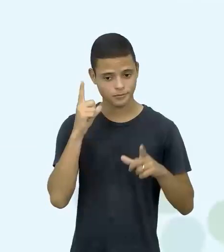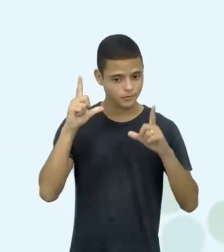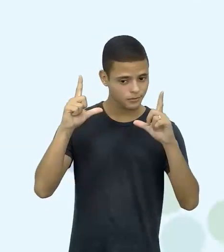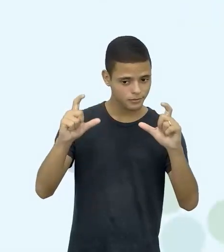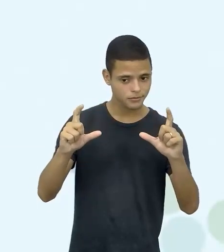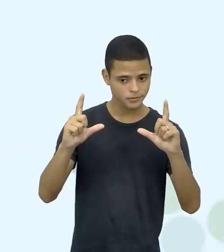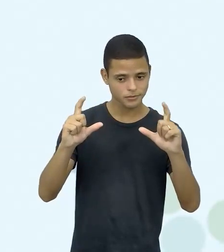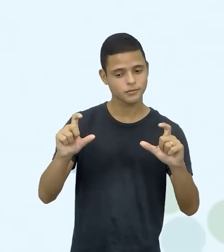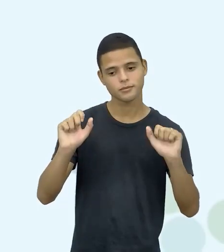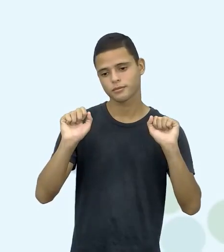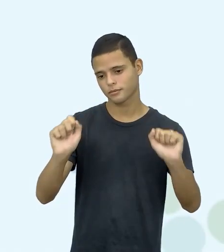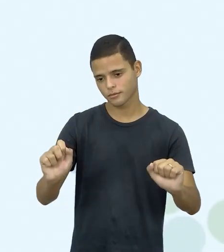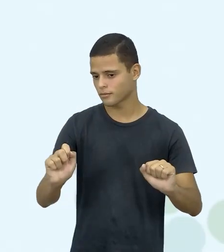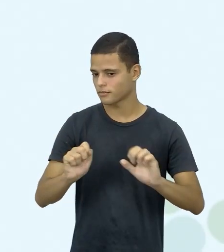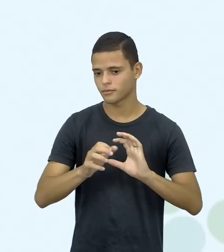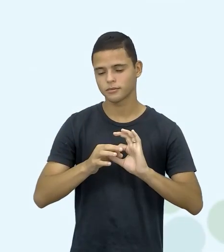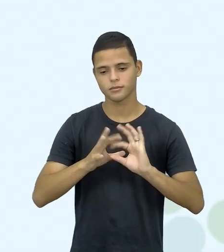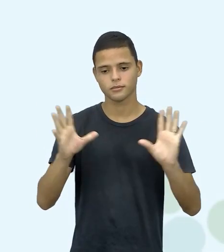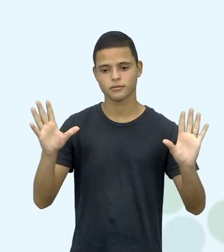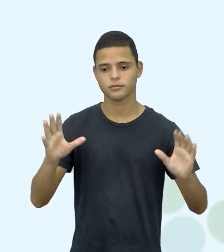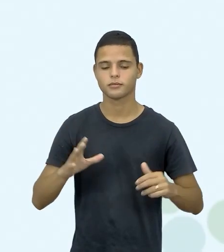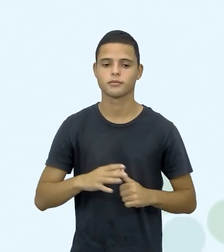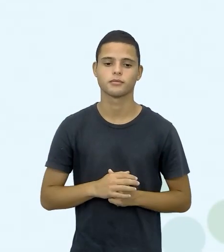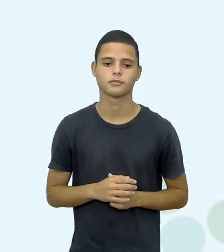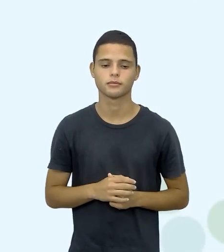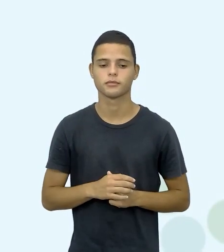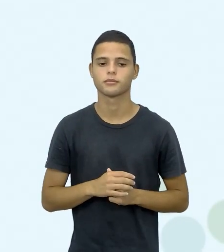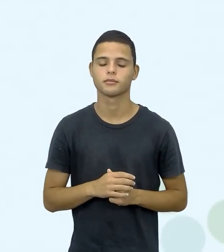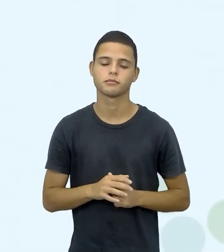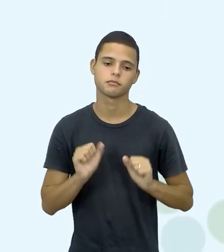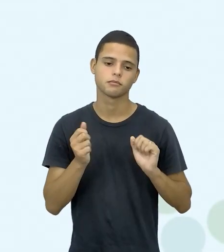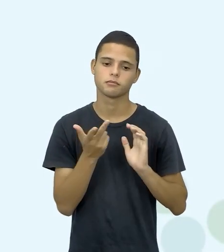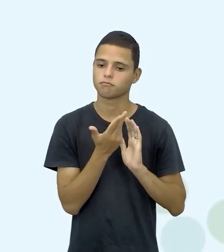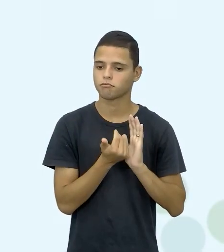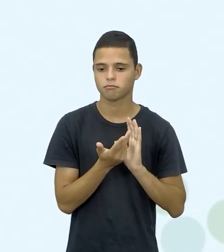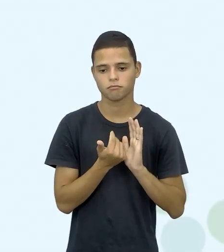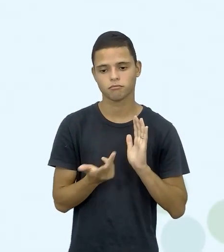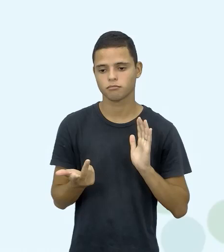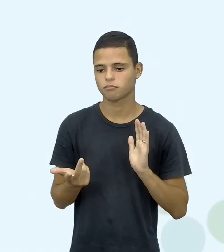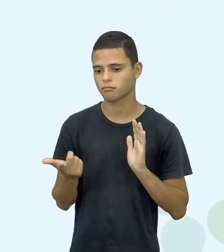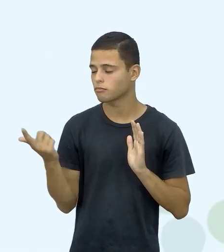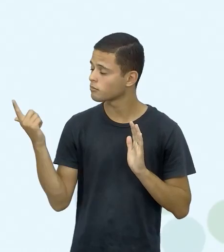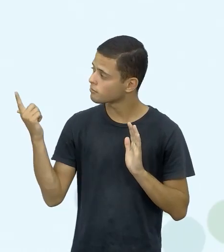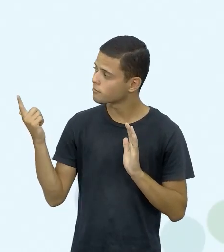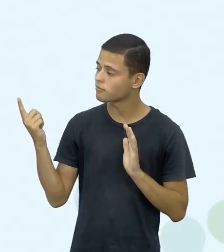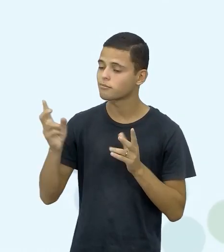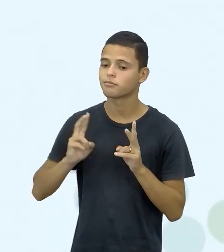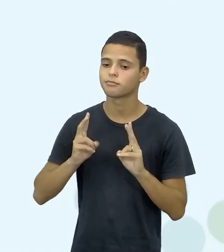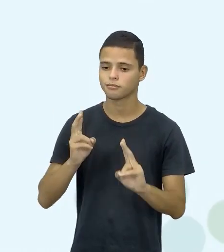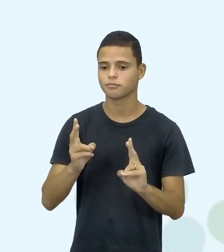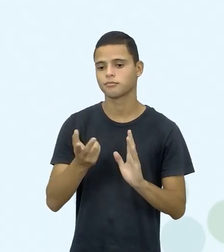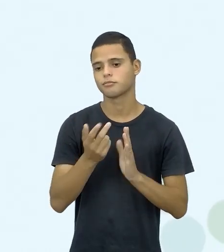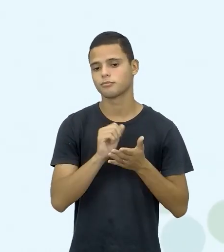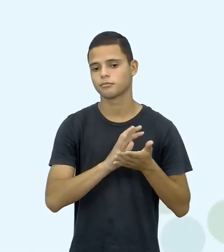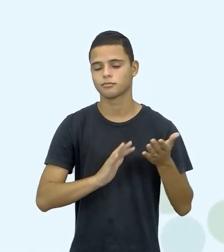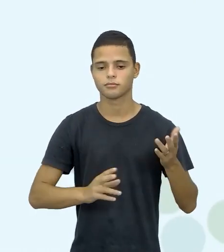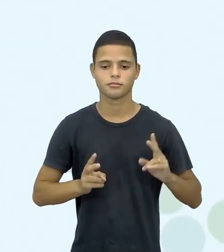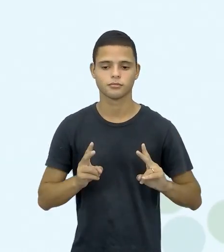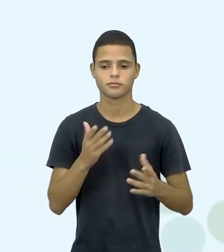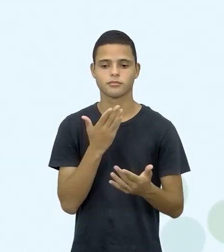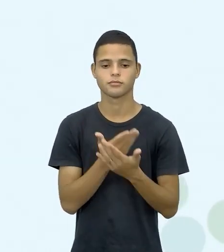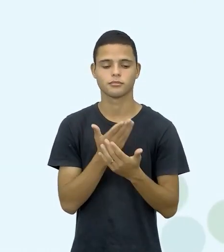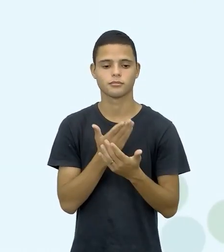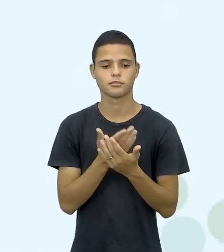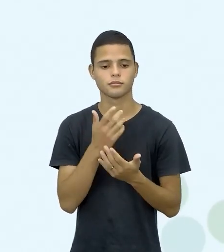vocês, professores, também, se vocês quiserem usar, né, essa atividade aí para dar seguimento aos estudos. Você